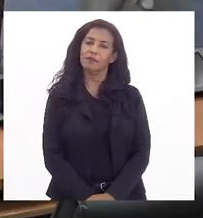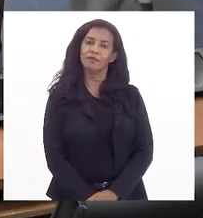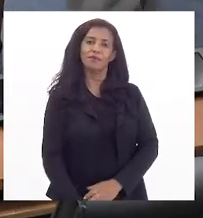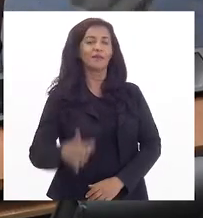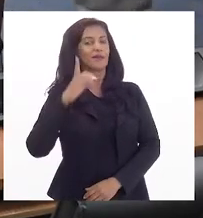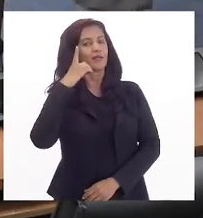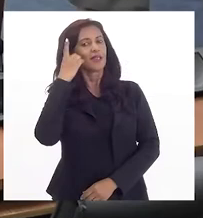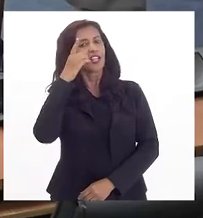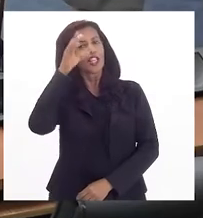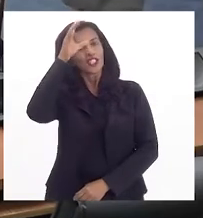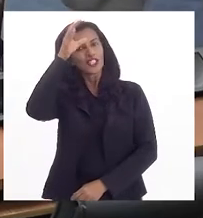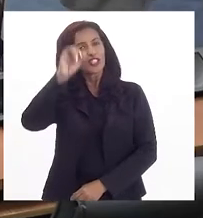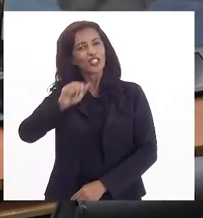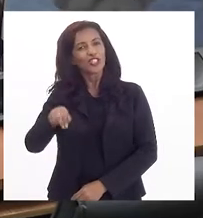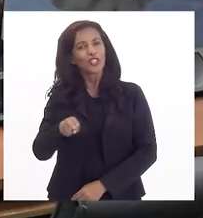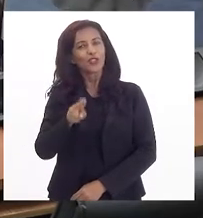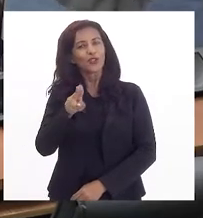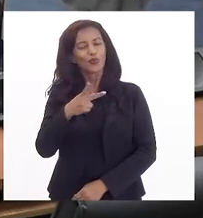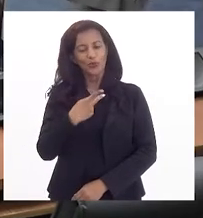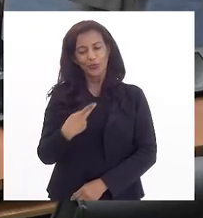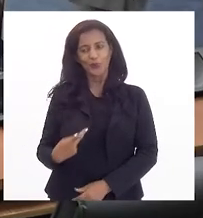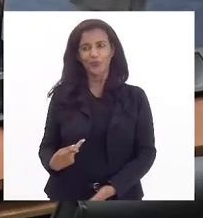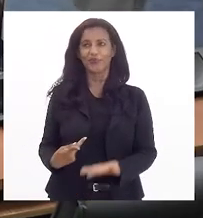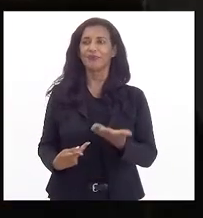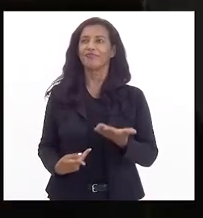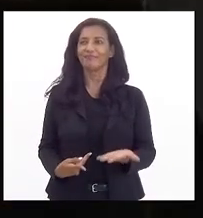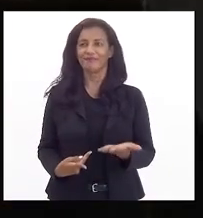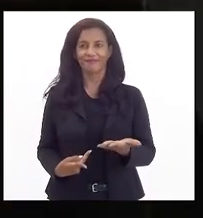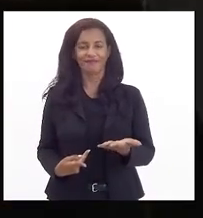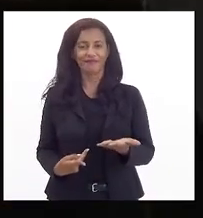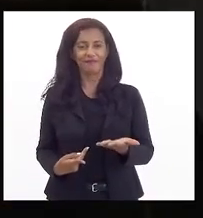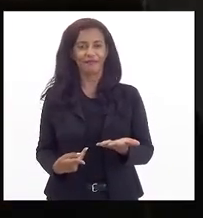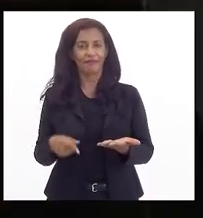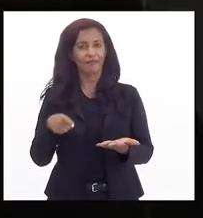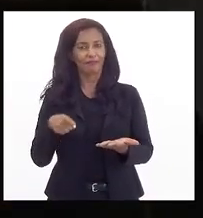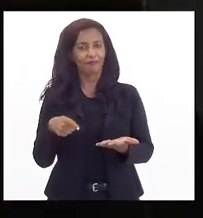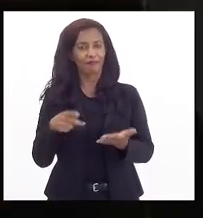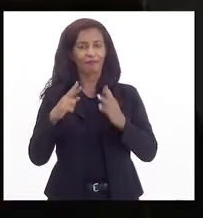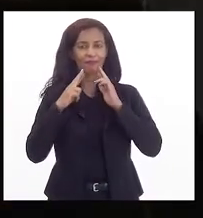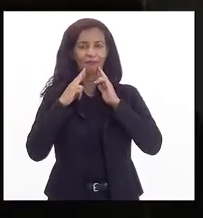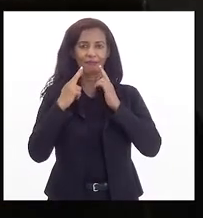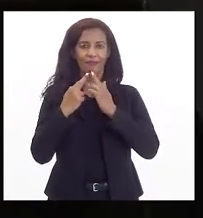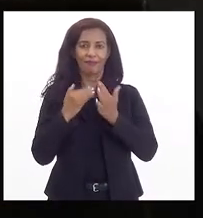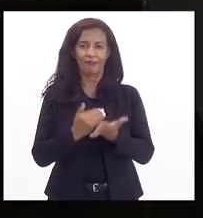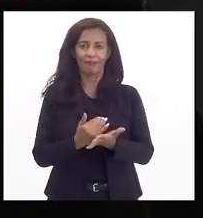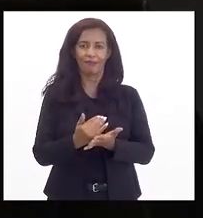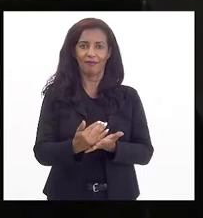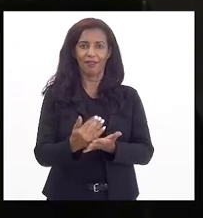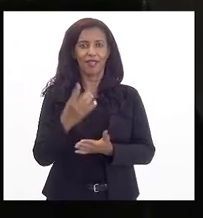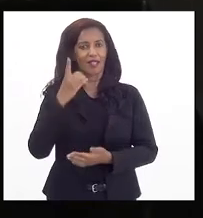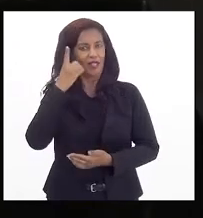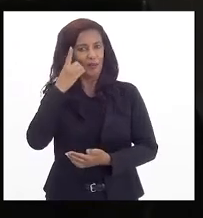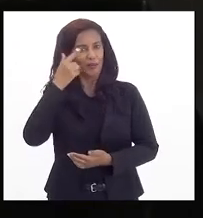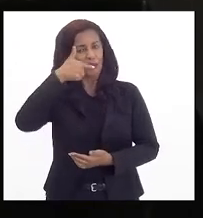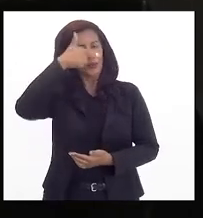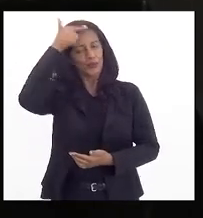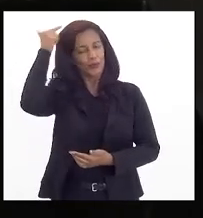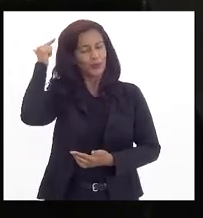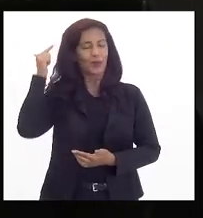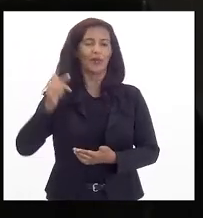Deputada Tia Ju, que preside este expediente inicial, senhor deputado Luiz